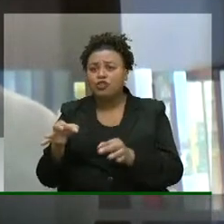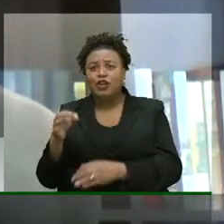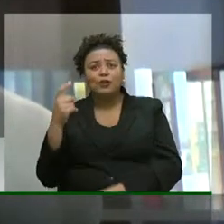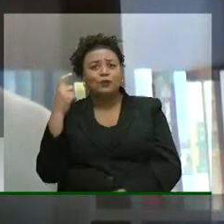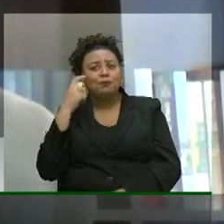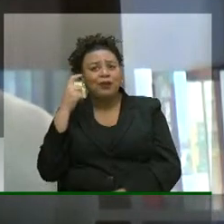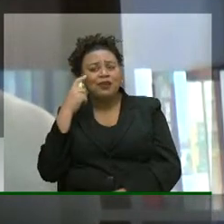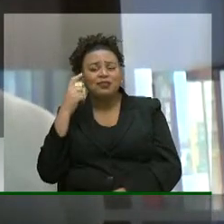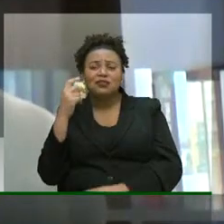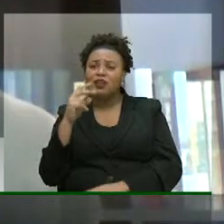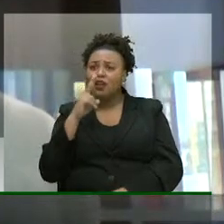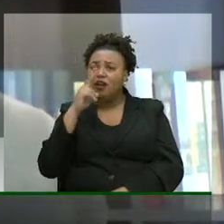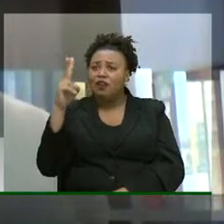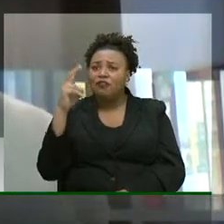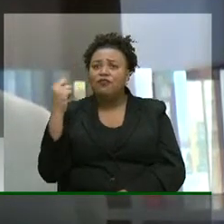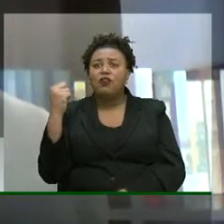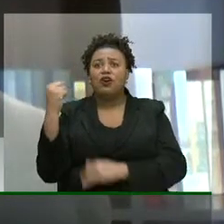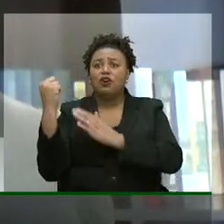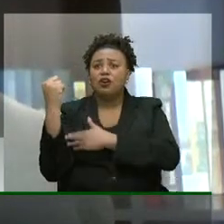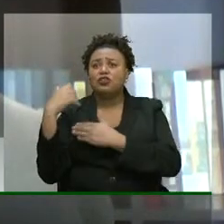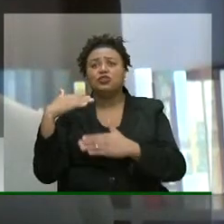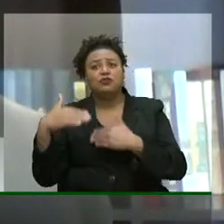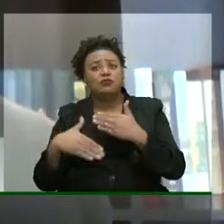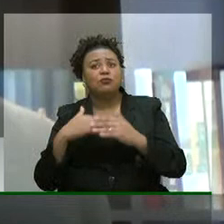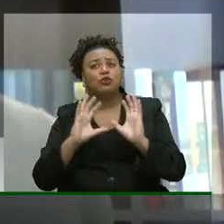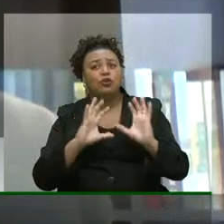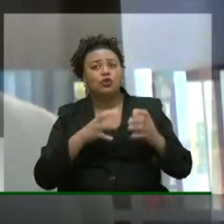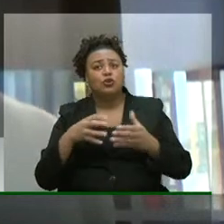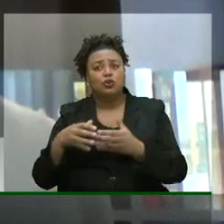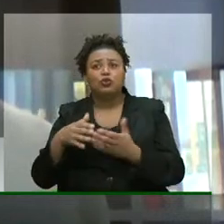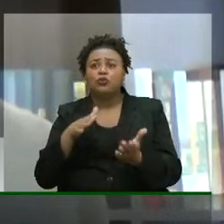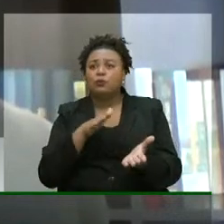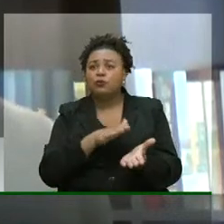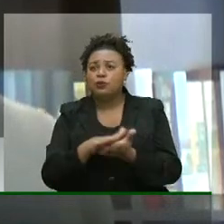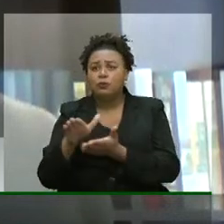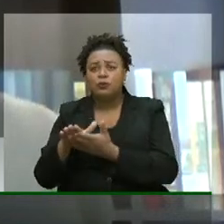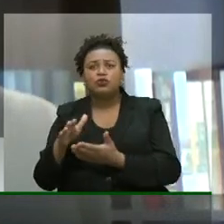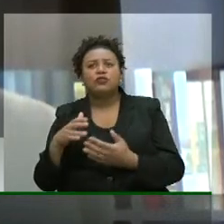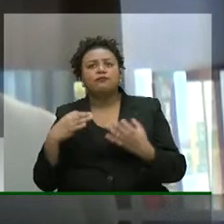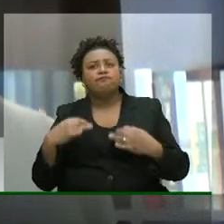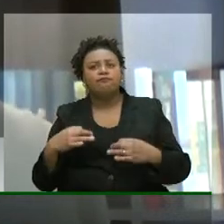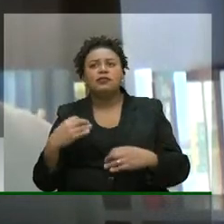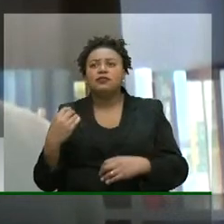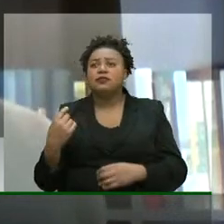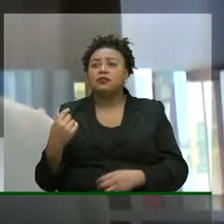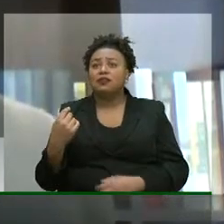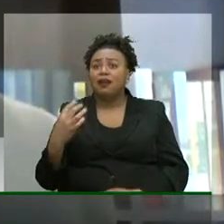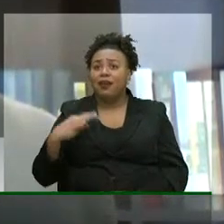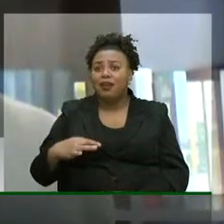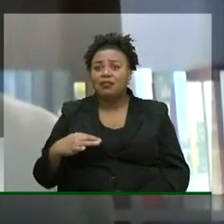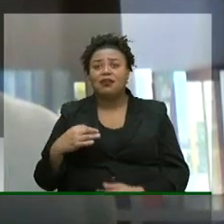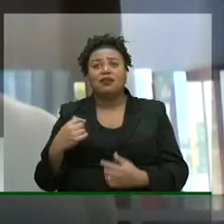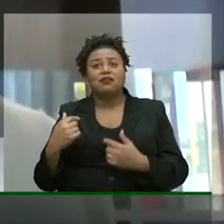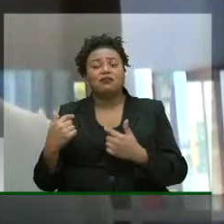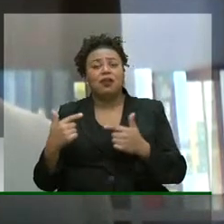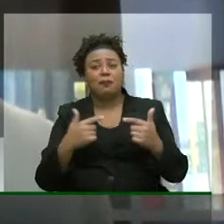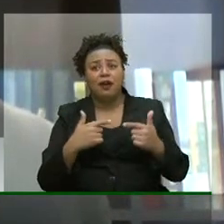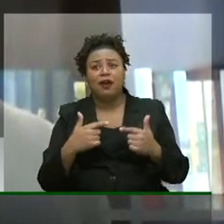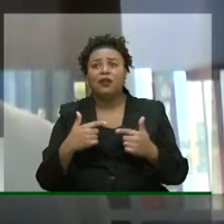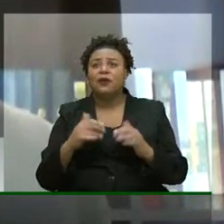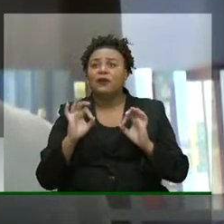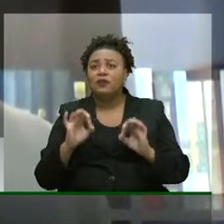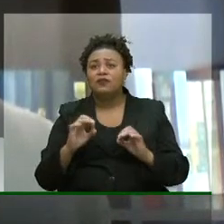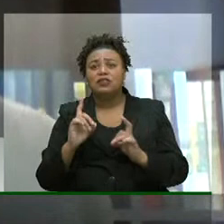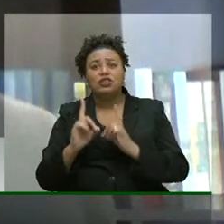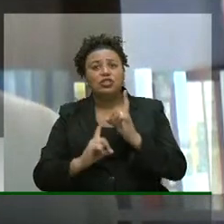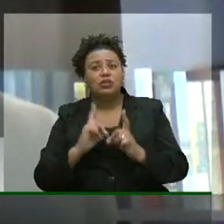pense o fortalecimento e o desenvolvimento das cadeias produtivas mais significativas, que geram emprego, renda, e, consequentemente, ao se